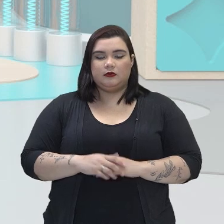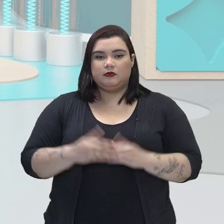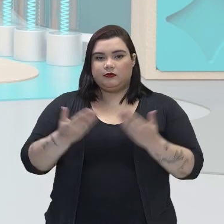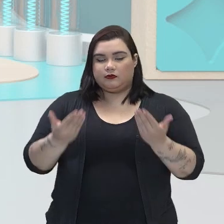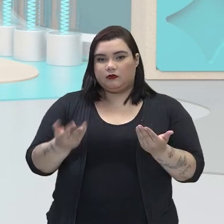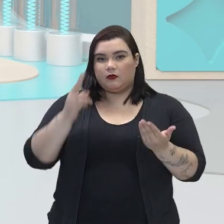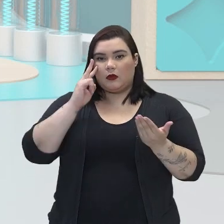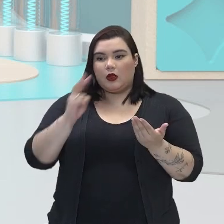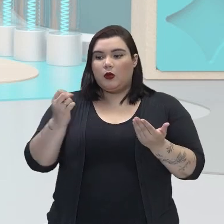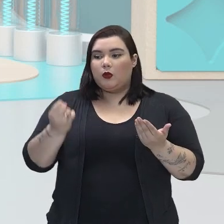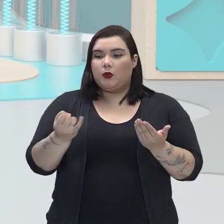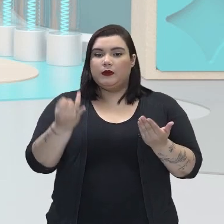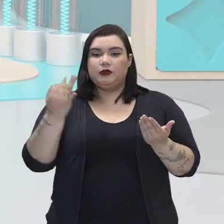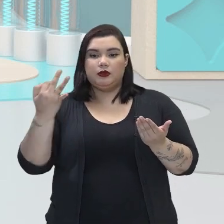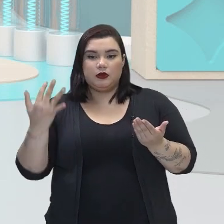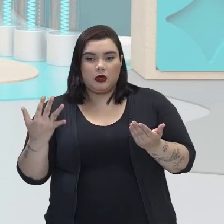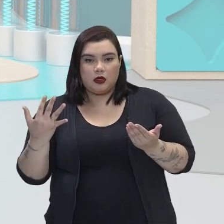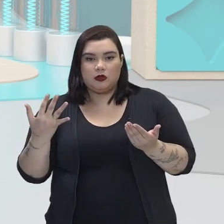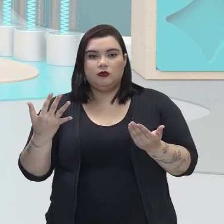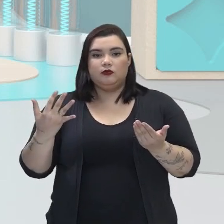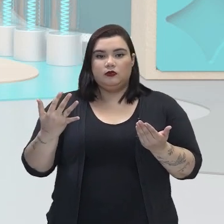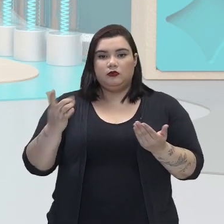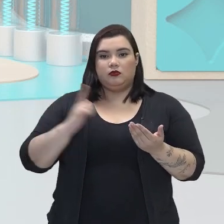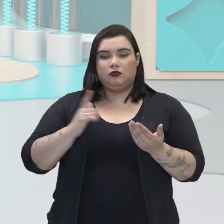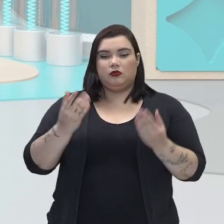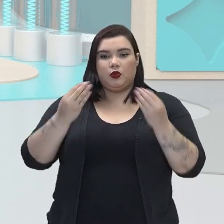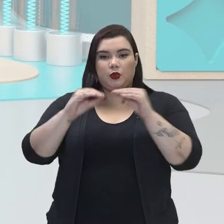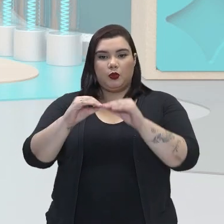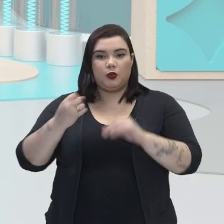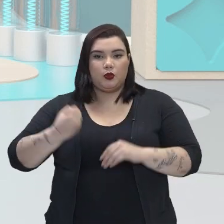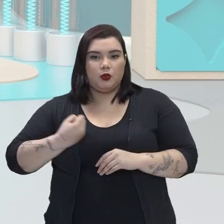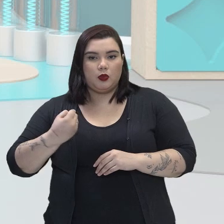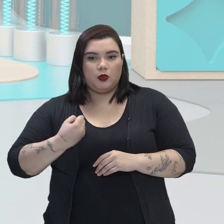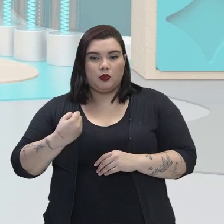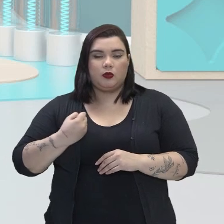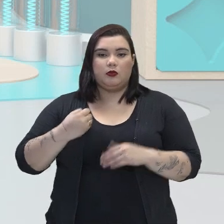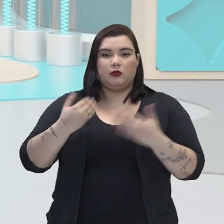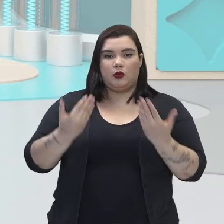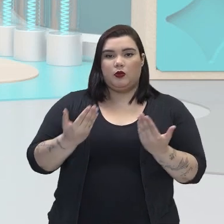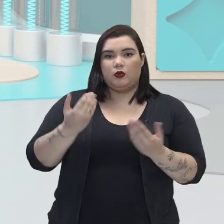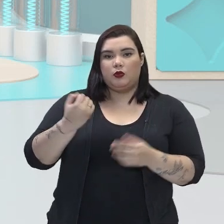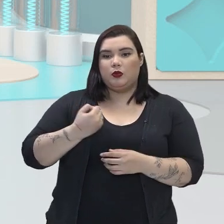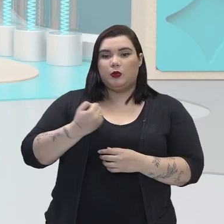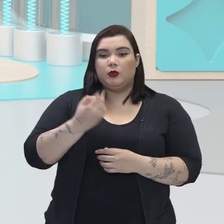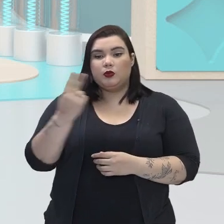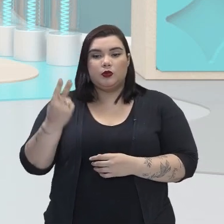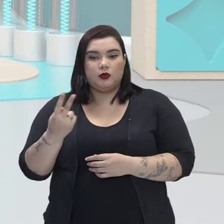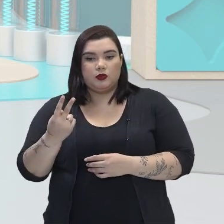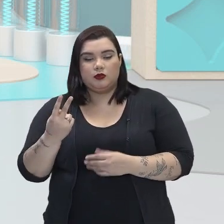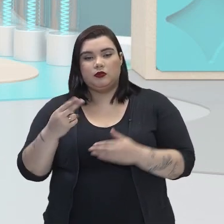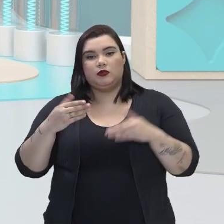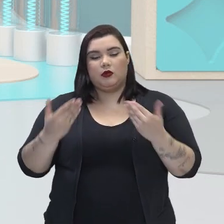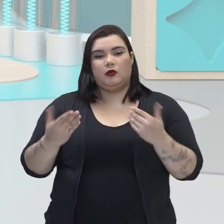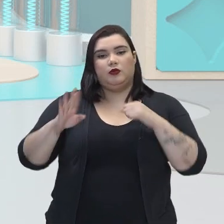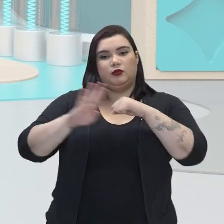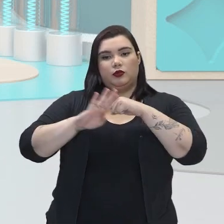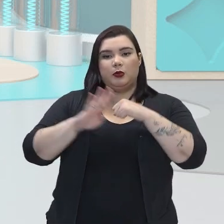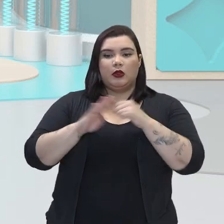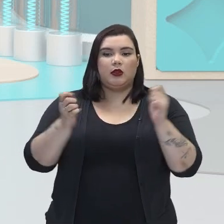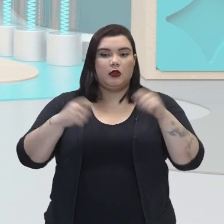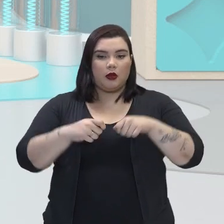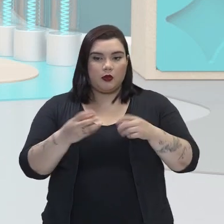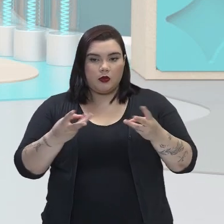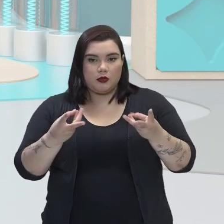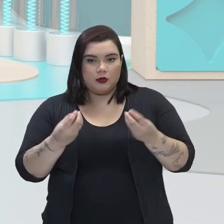uma quantidade aí, coloquei um numeral, né? Número 2, two apples. Então, é um substantivo